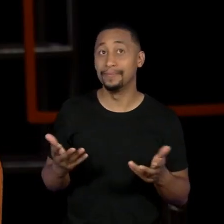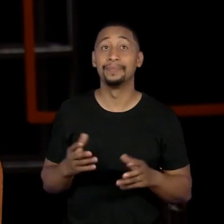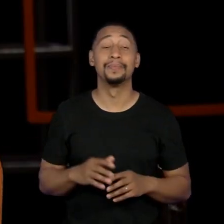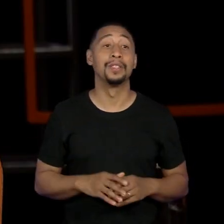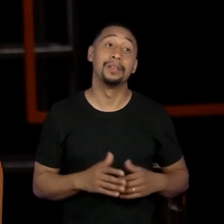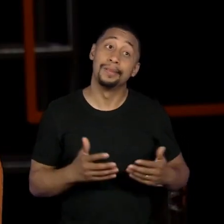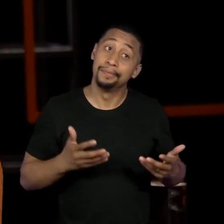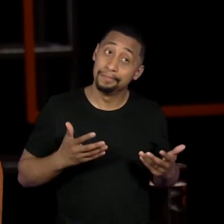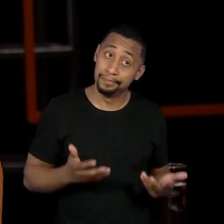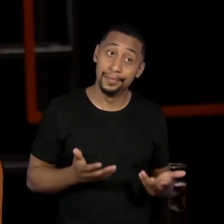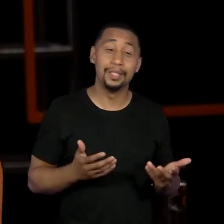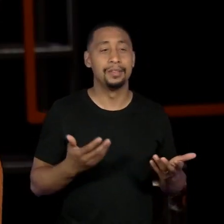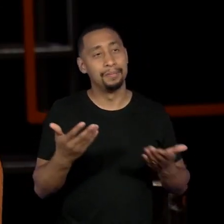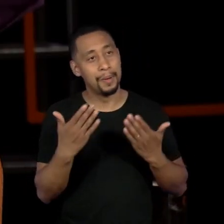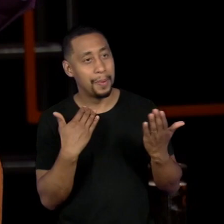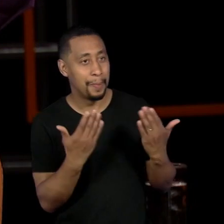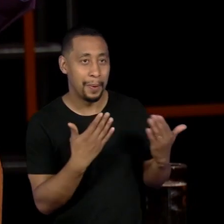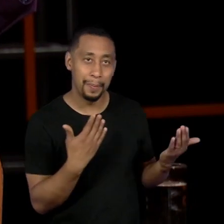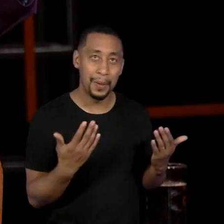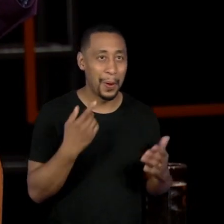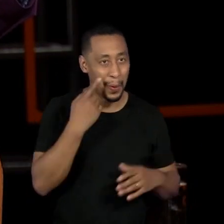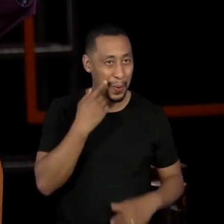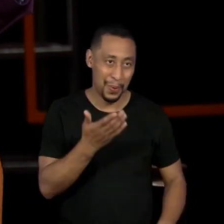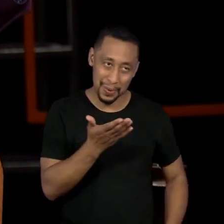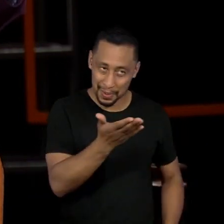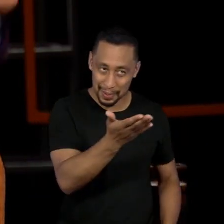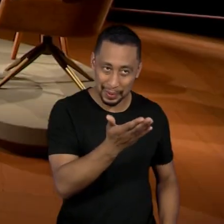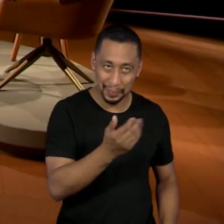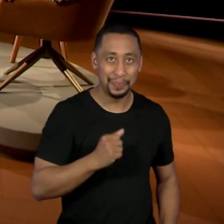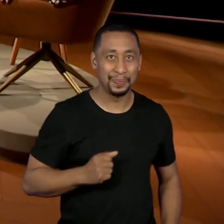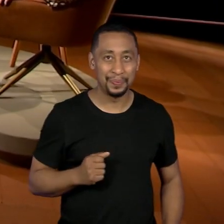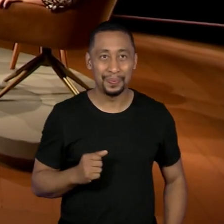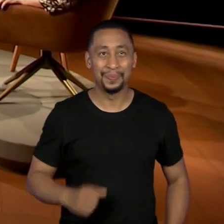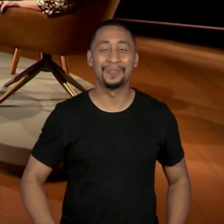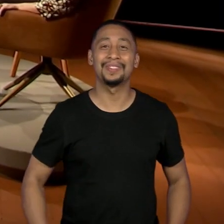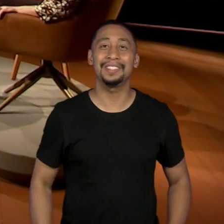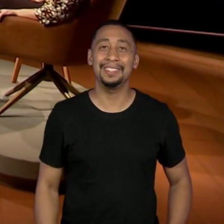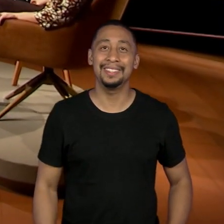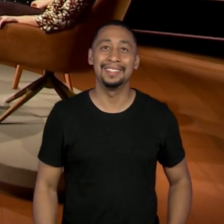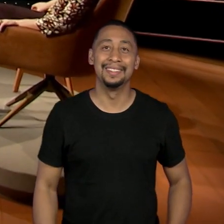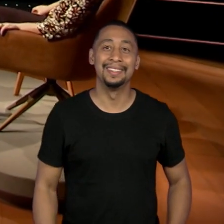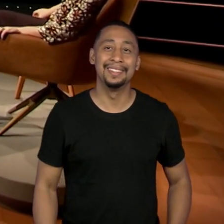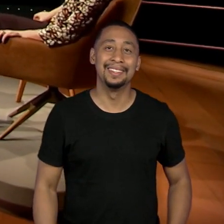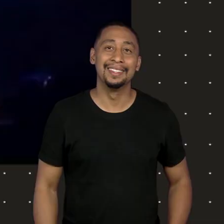falando tanto do Tiso, temos aí o Tiso. Oh, Vagão!